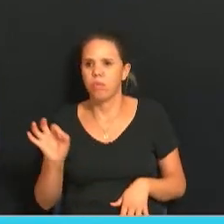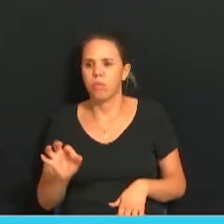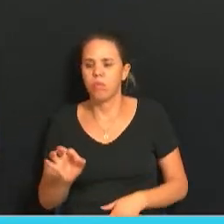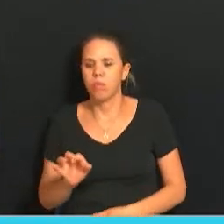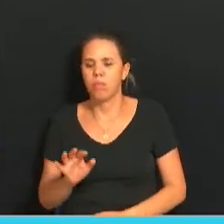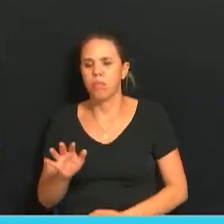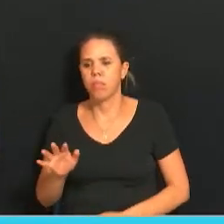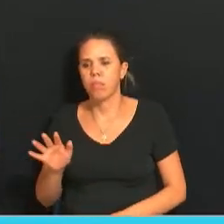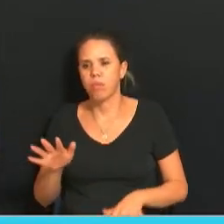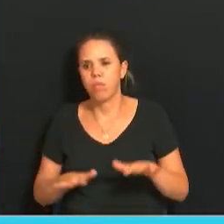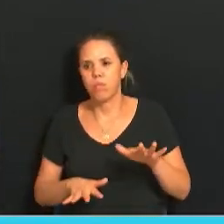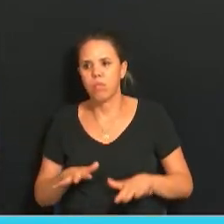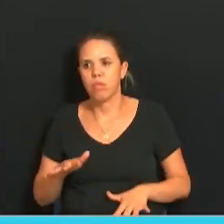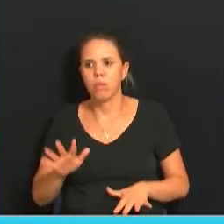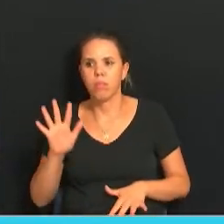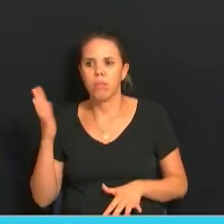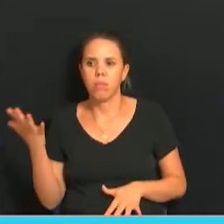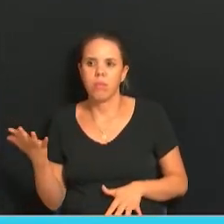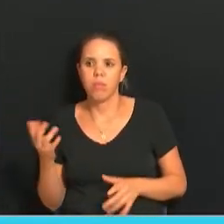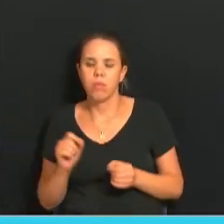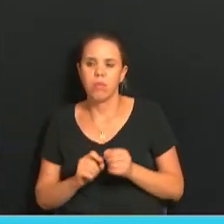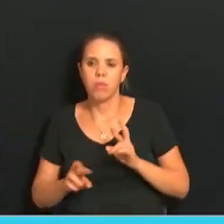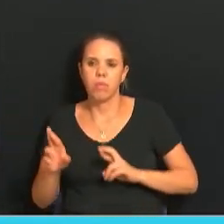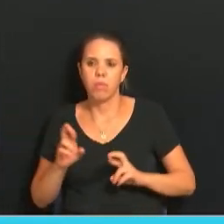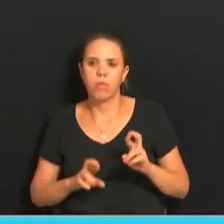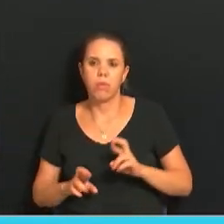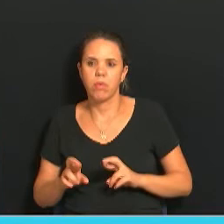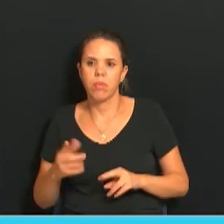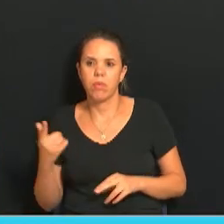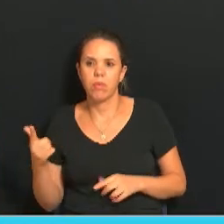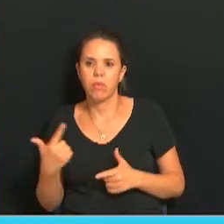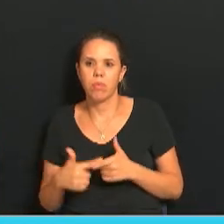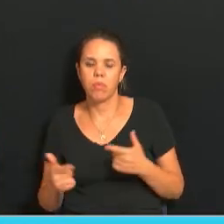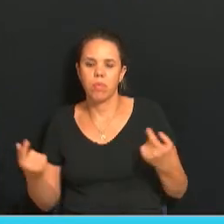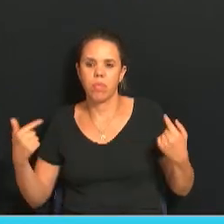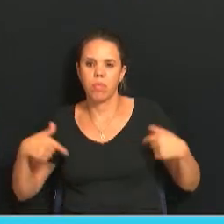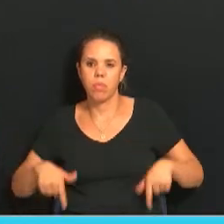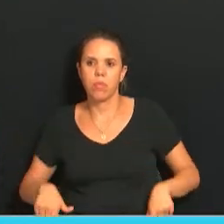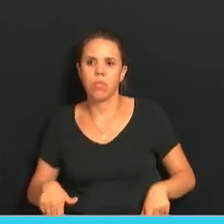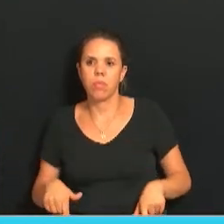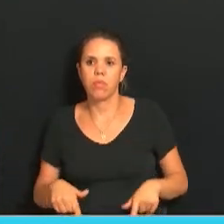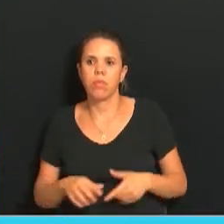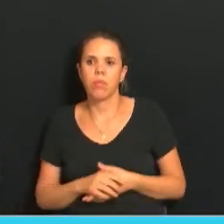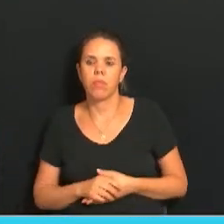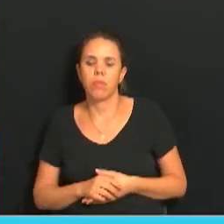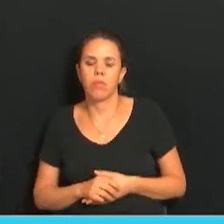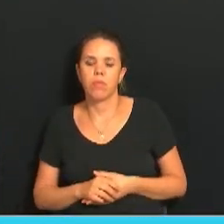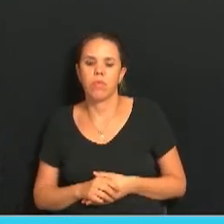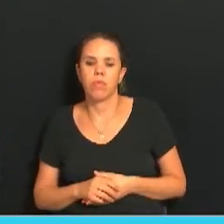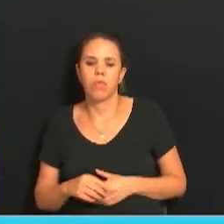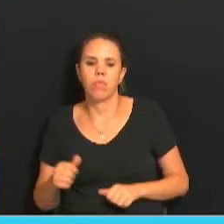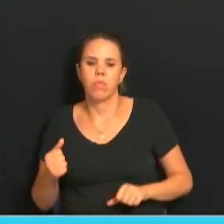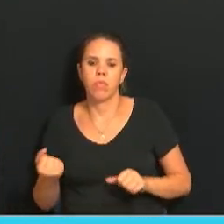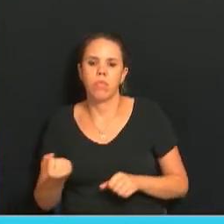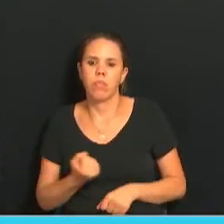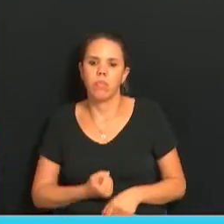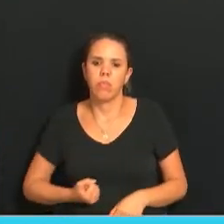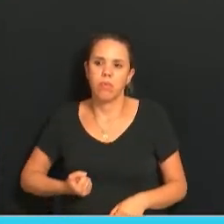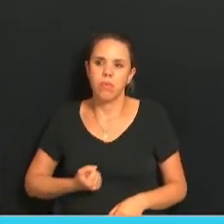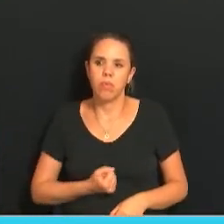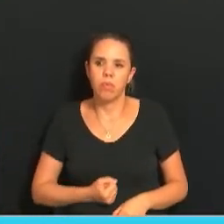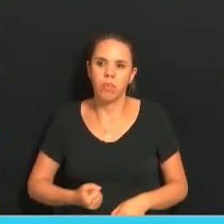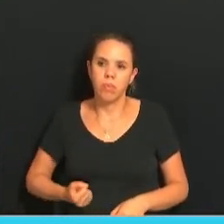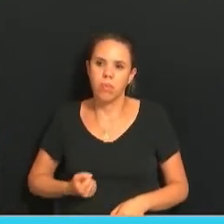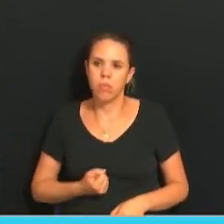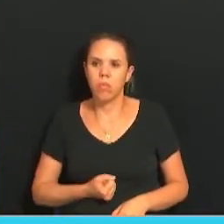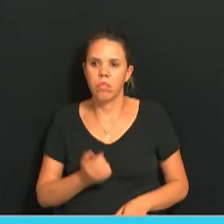vezes incidentalmente, quando você faz um exame por outra razão do seu abdômen, seja um ultrassom ou tomografia, e vê uma lesão renal, então você